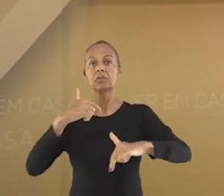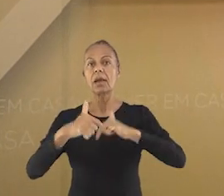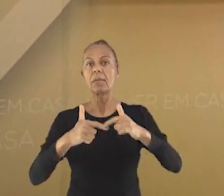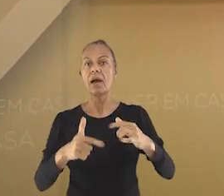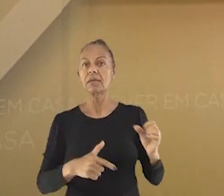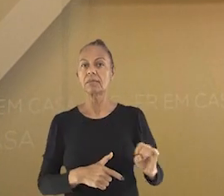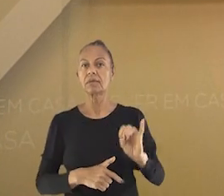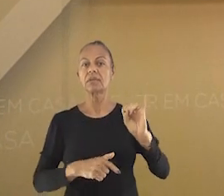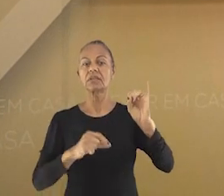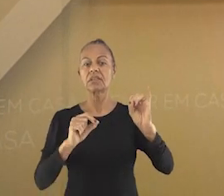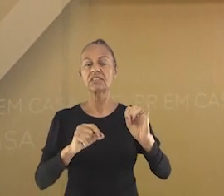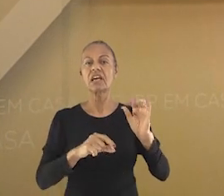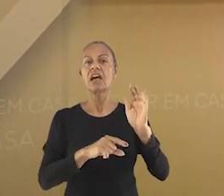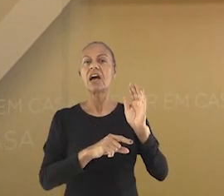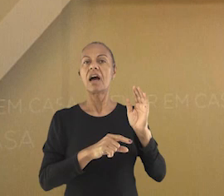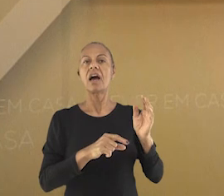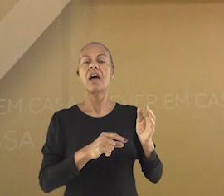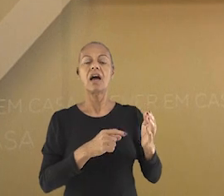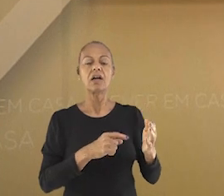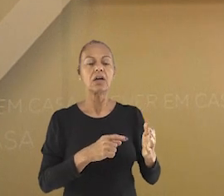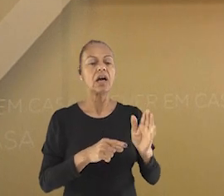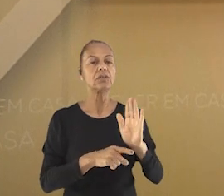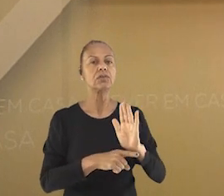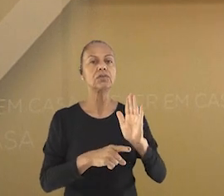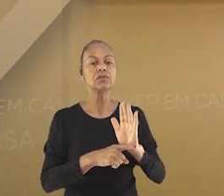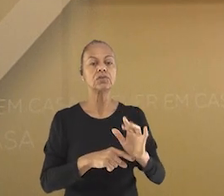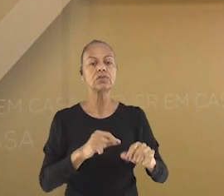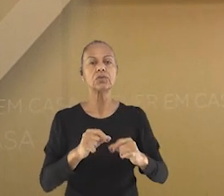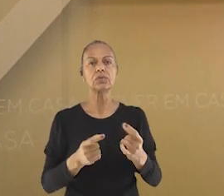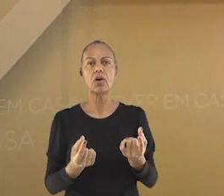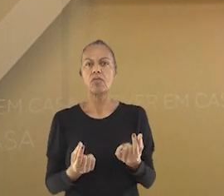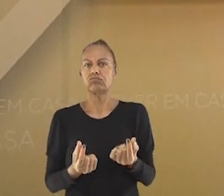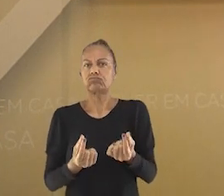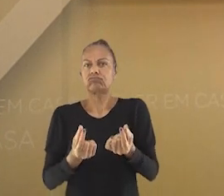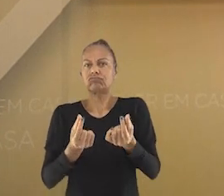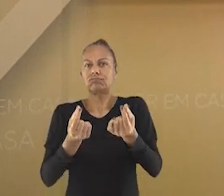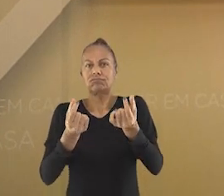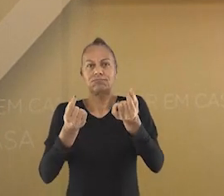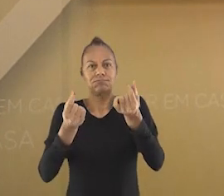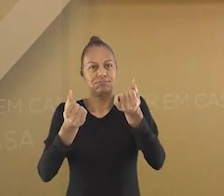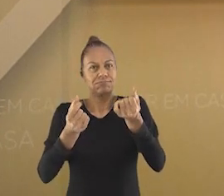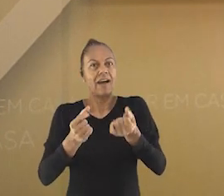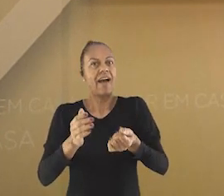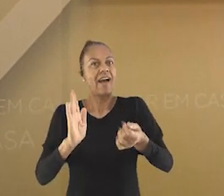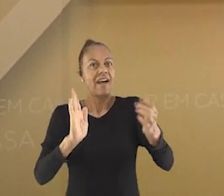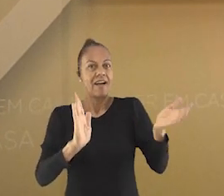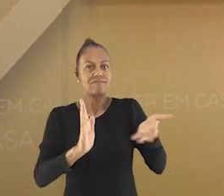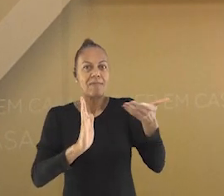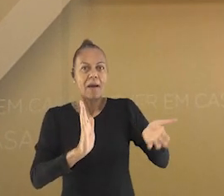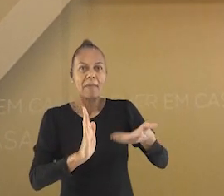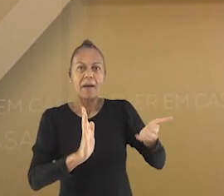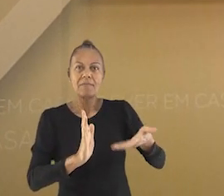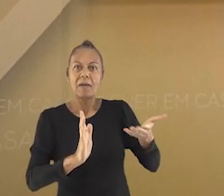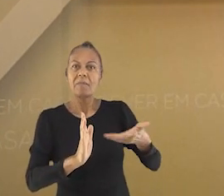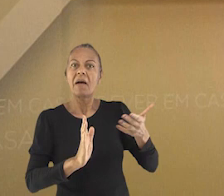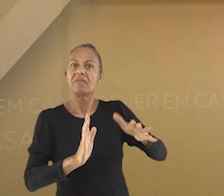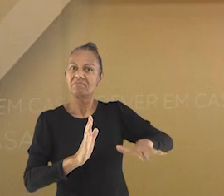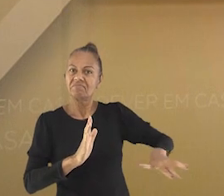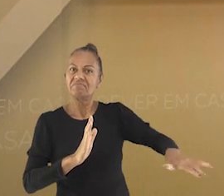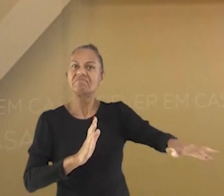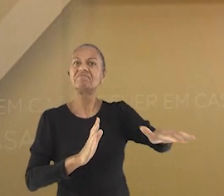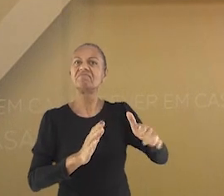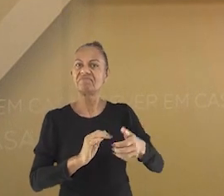desenvolvem trabalhos fundamentais que ajudam a obter o máximo de lucratividade e